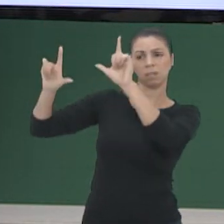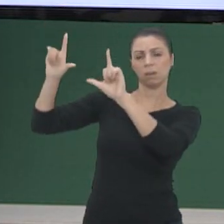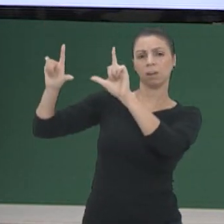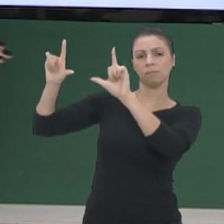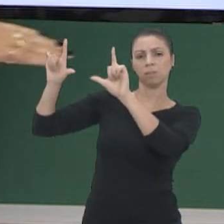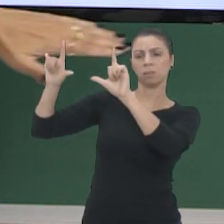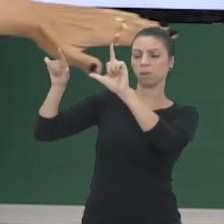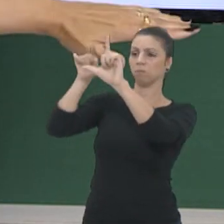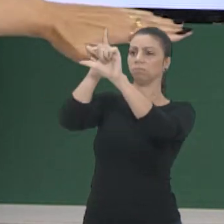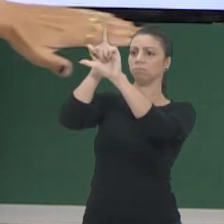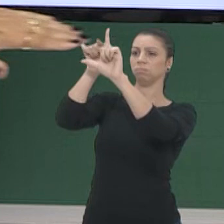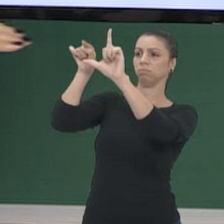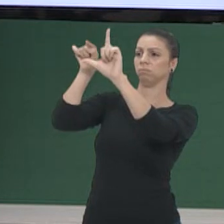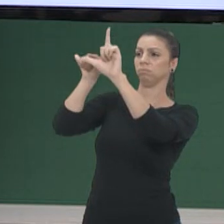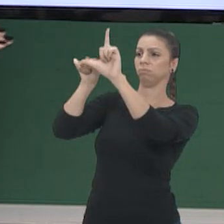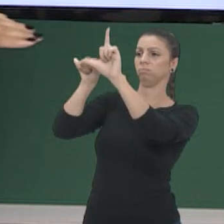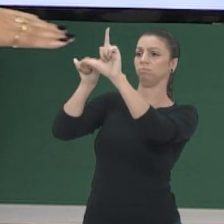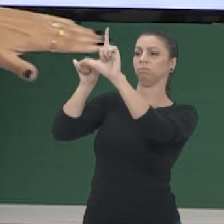ela